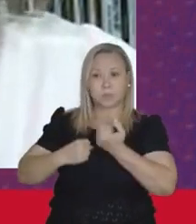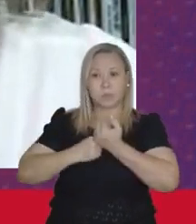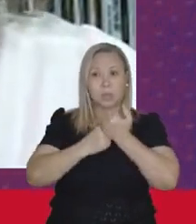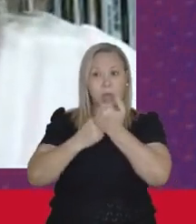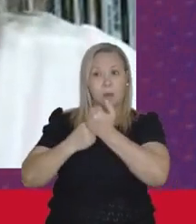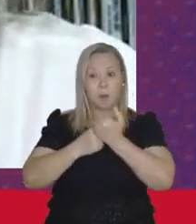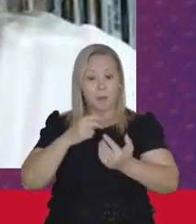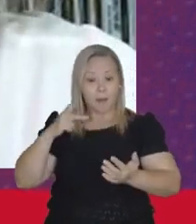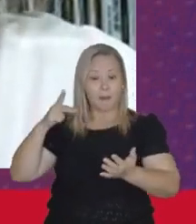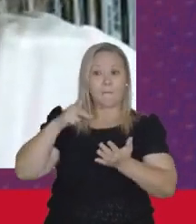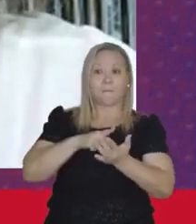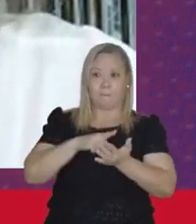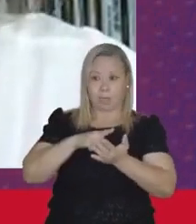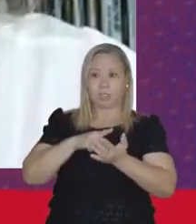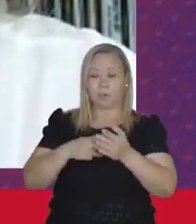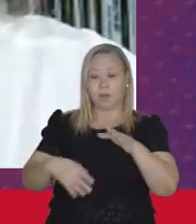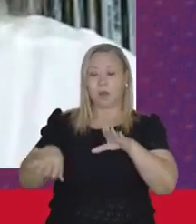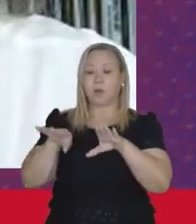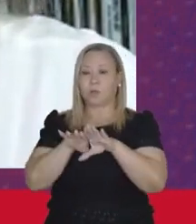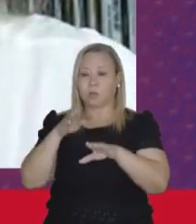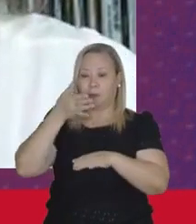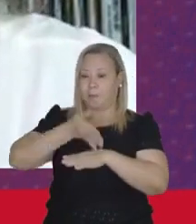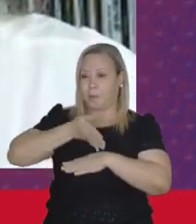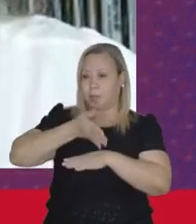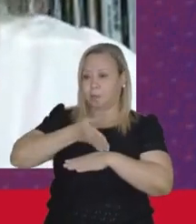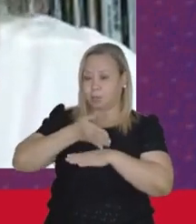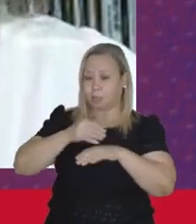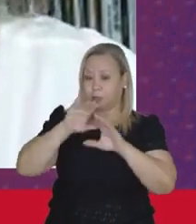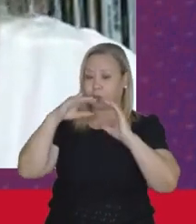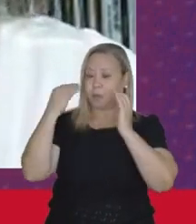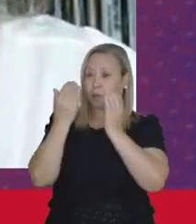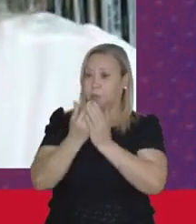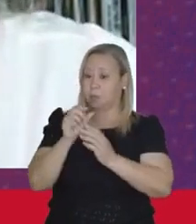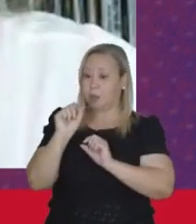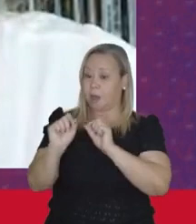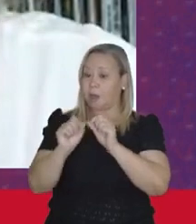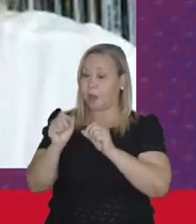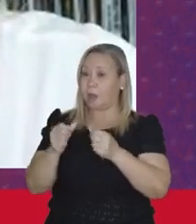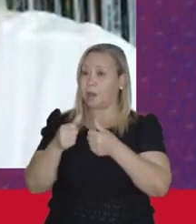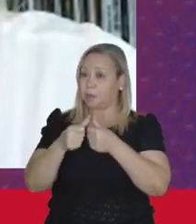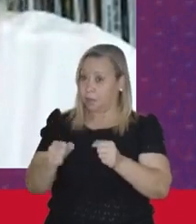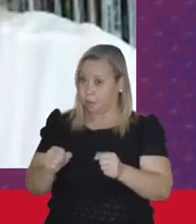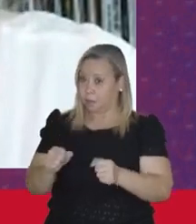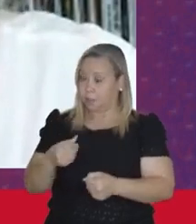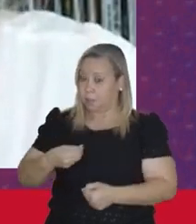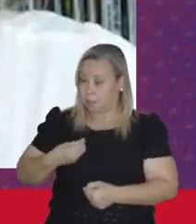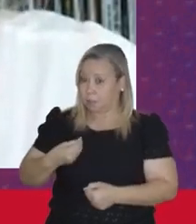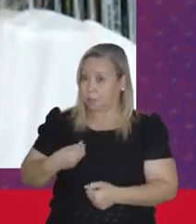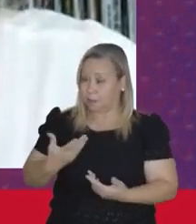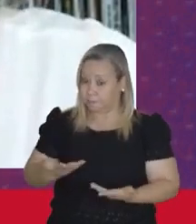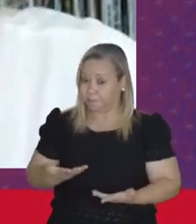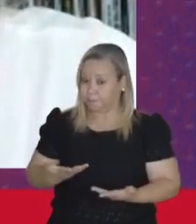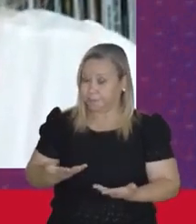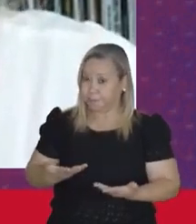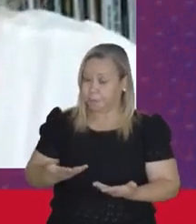sua efetiva inclusão e participação na comunidade em que vive, e que sejam também